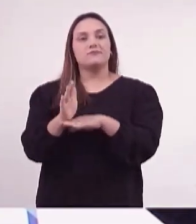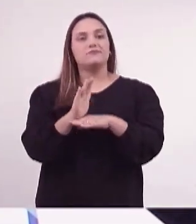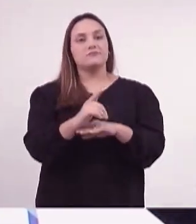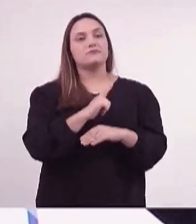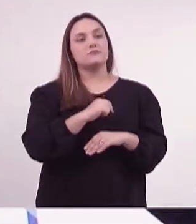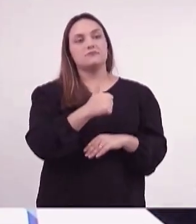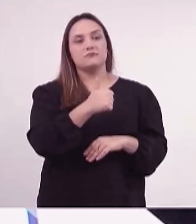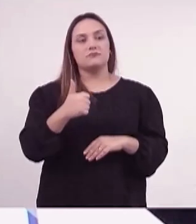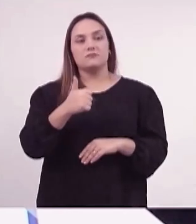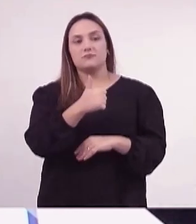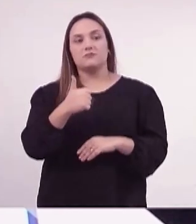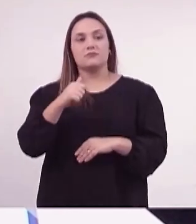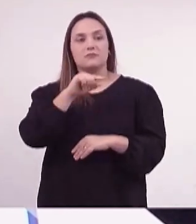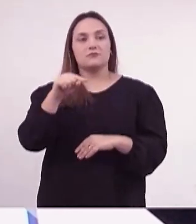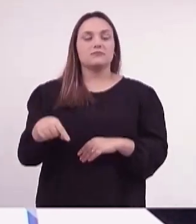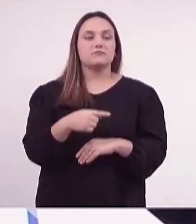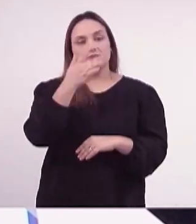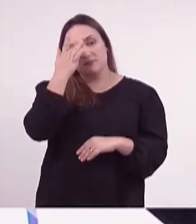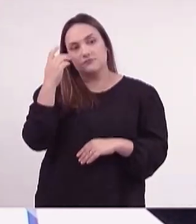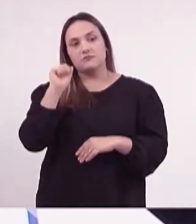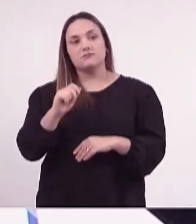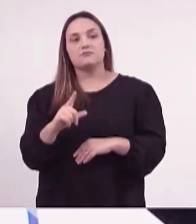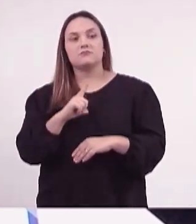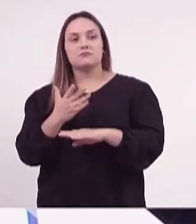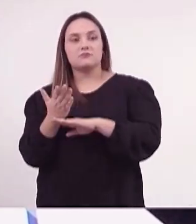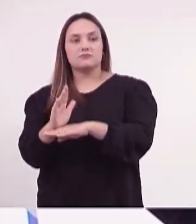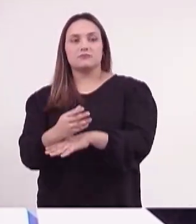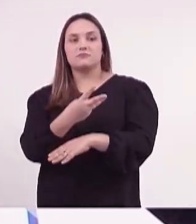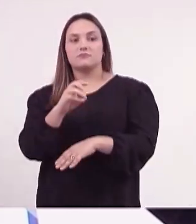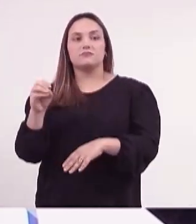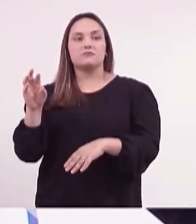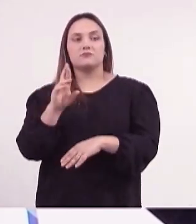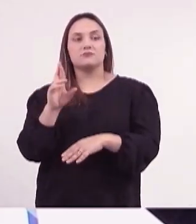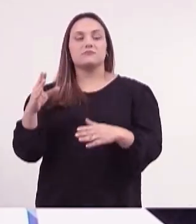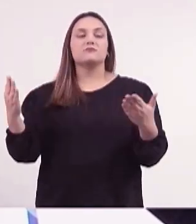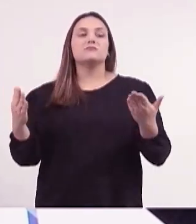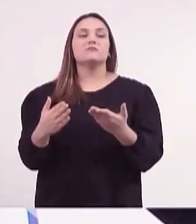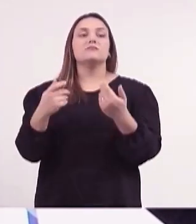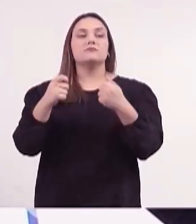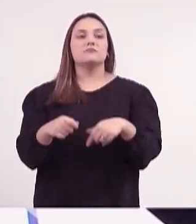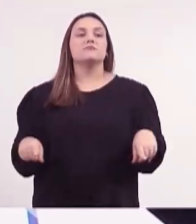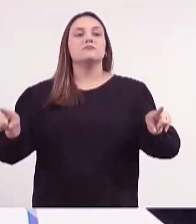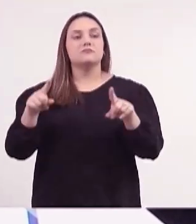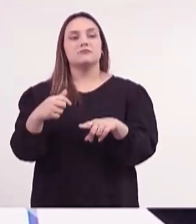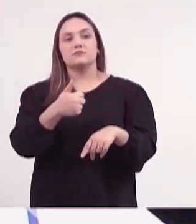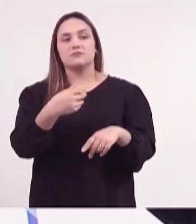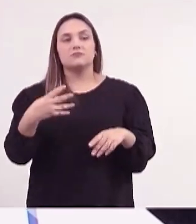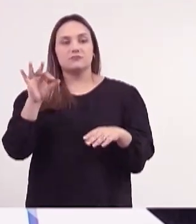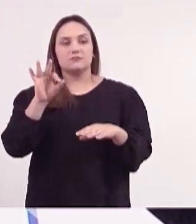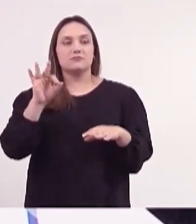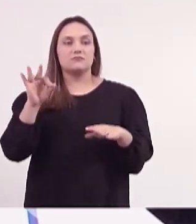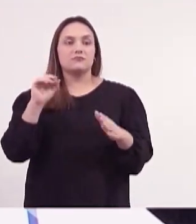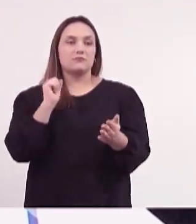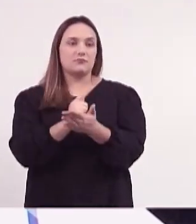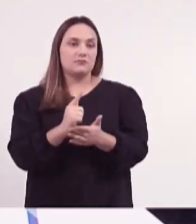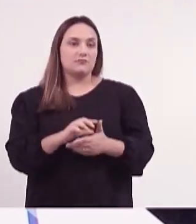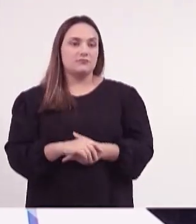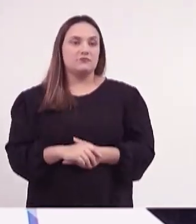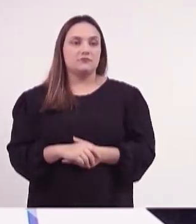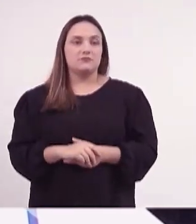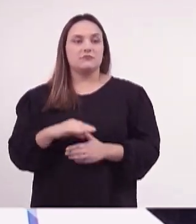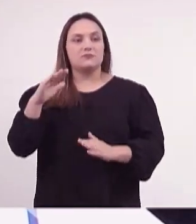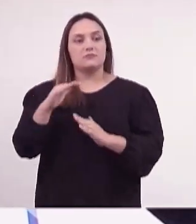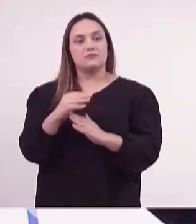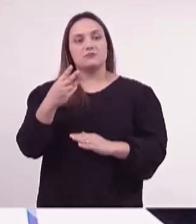11.000 aposentados, né, e agora isentando dos 14% aqueles que têm comorbidades até